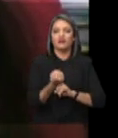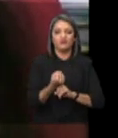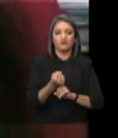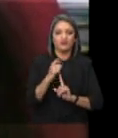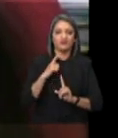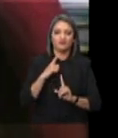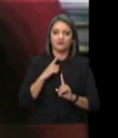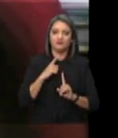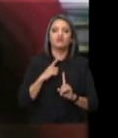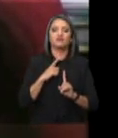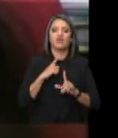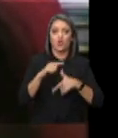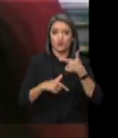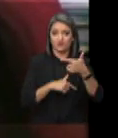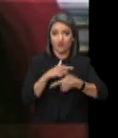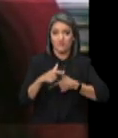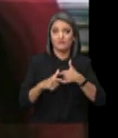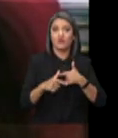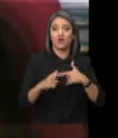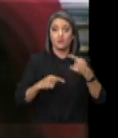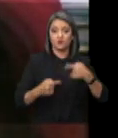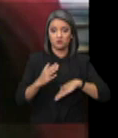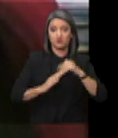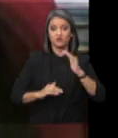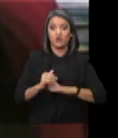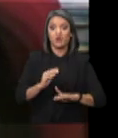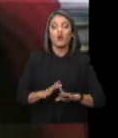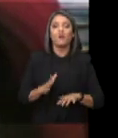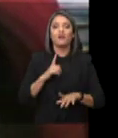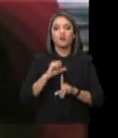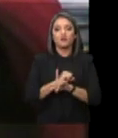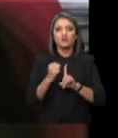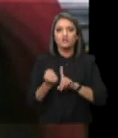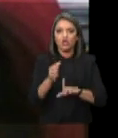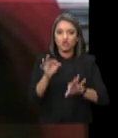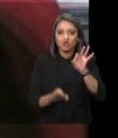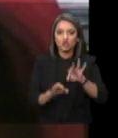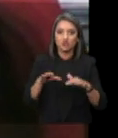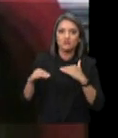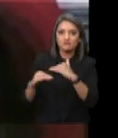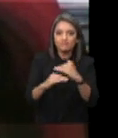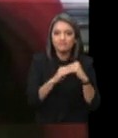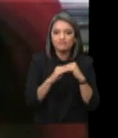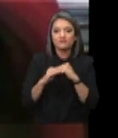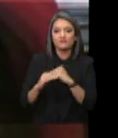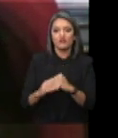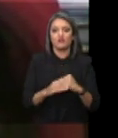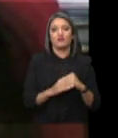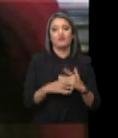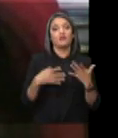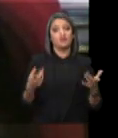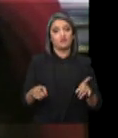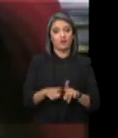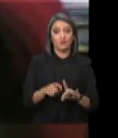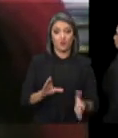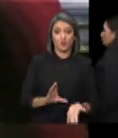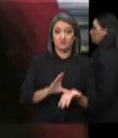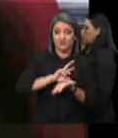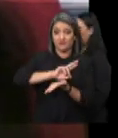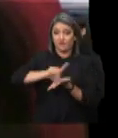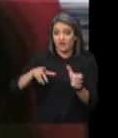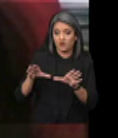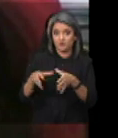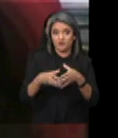na luta pela construção de uma sociedade mais justa econômica e afirmar que no conselho a diversas